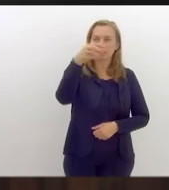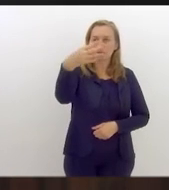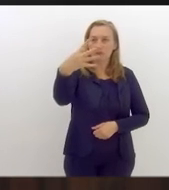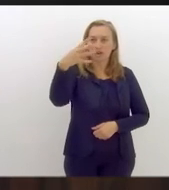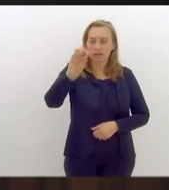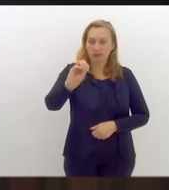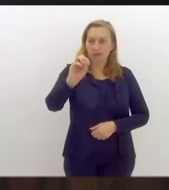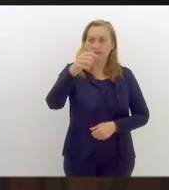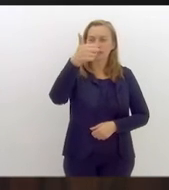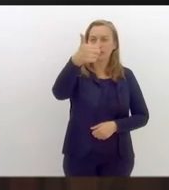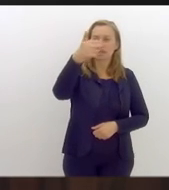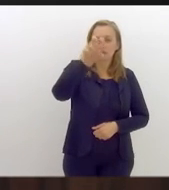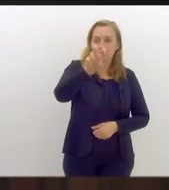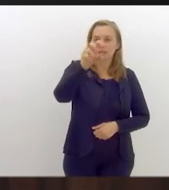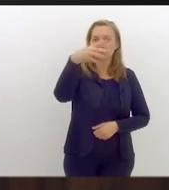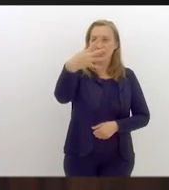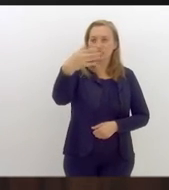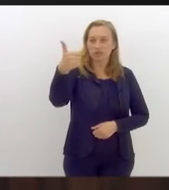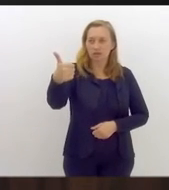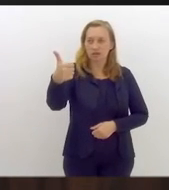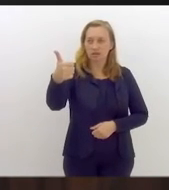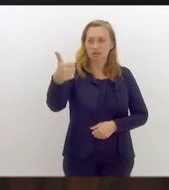1540, 1542,